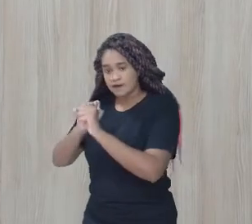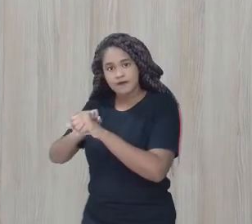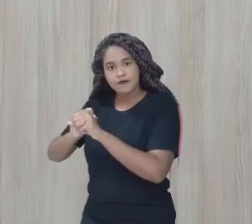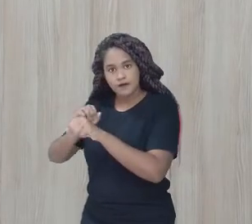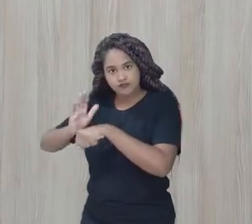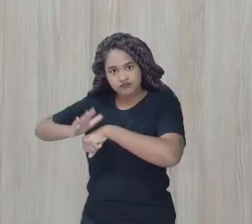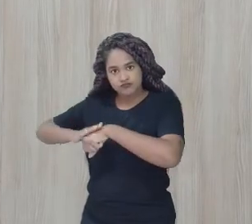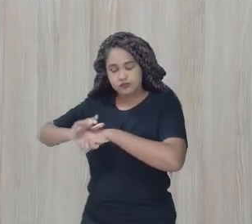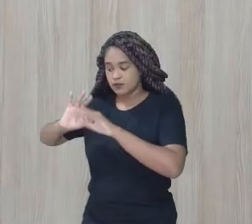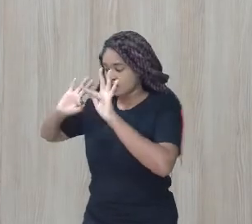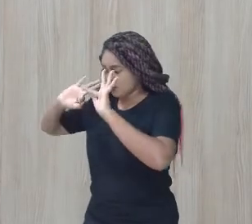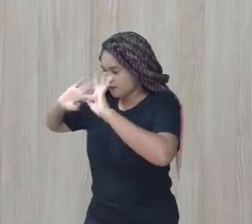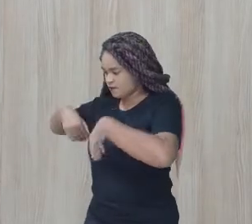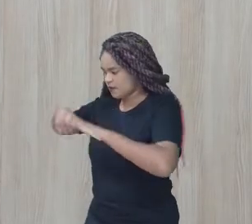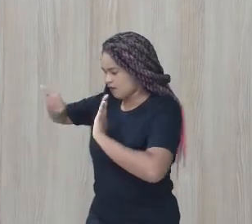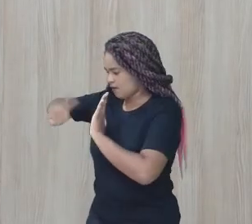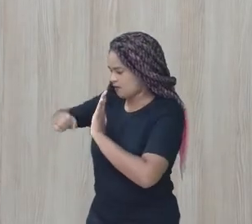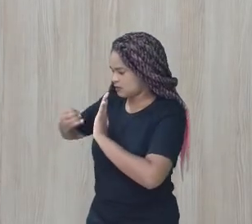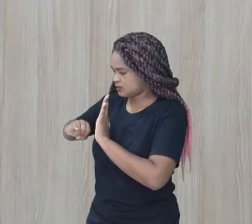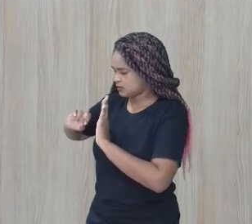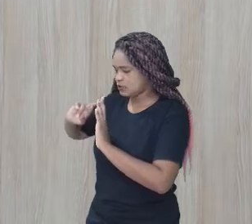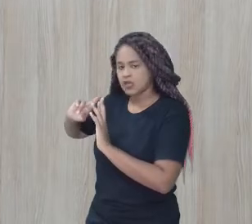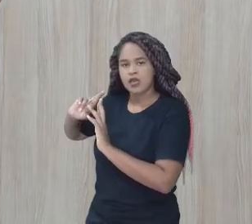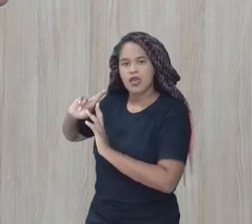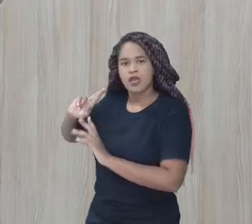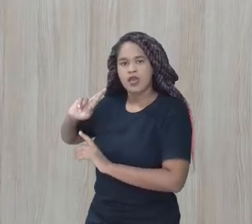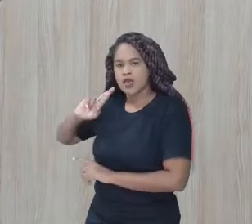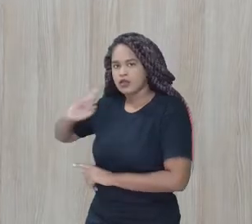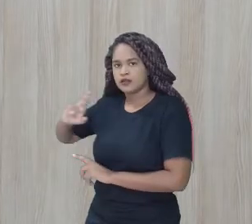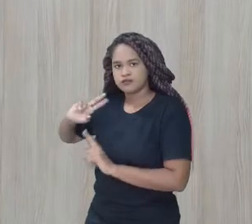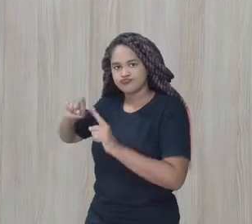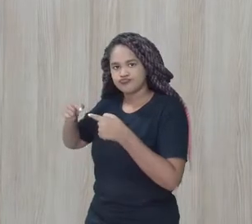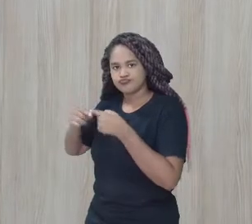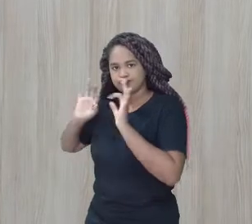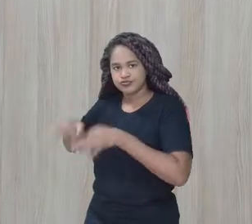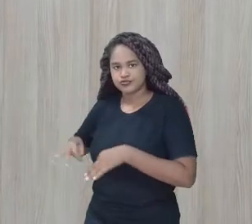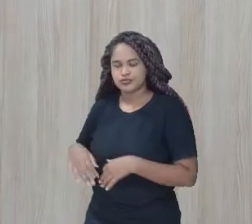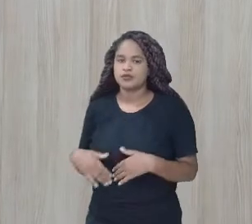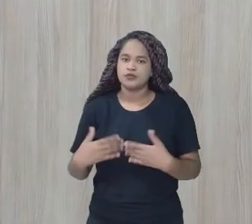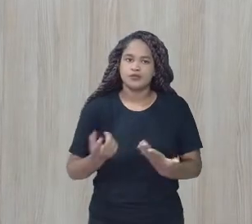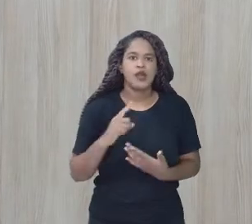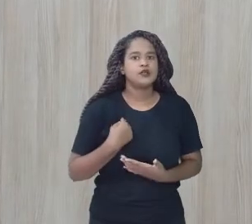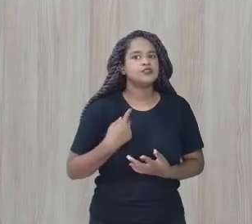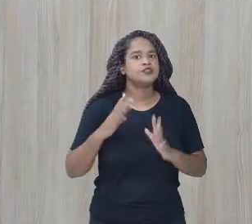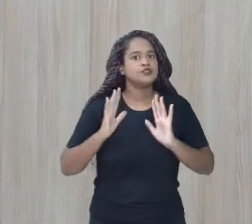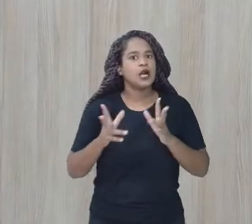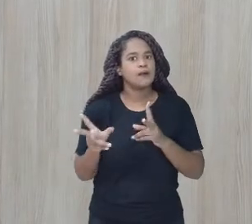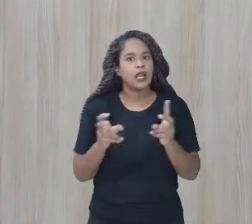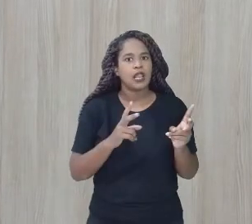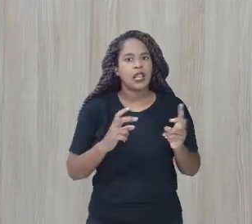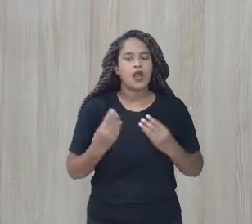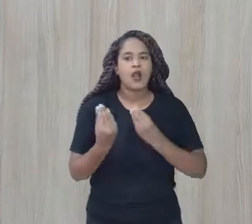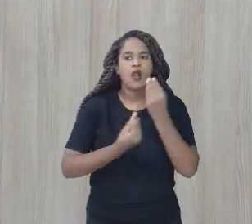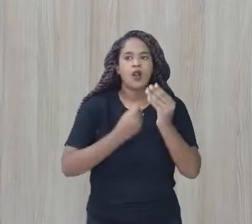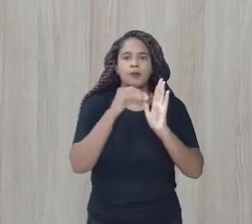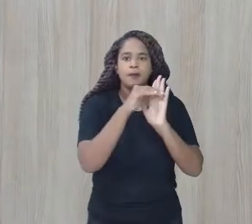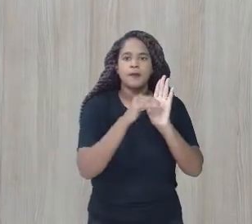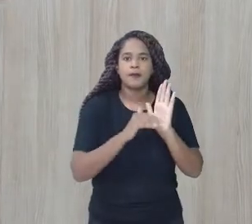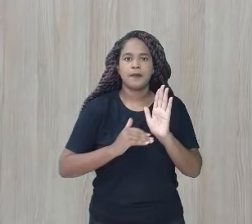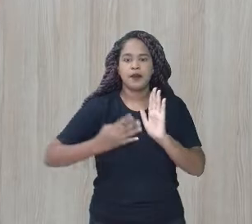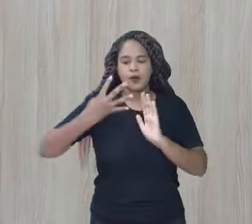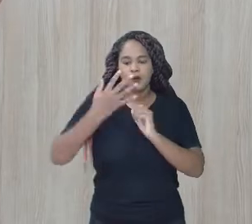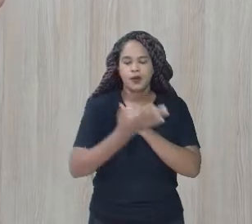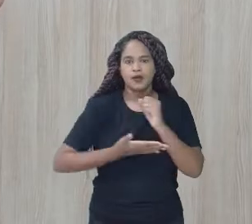e no finalzinho a gente confere se aquilo ali realmente deu certinho. Olha aí, a gente já começando a perceber a aplicação da ideia